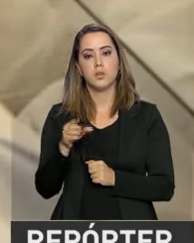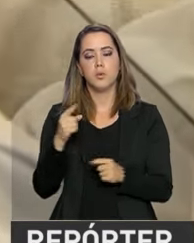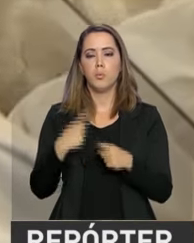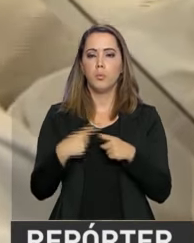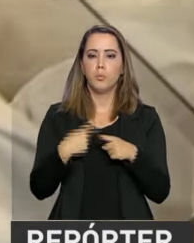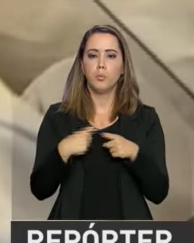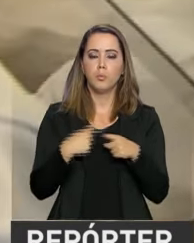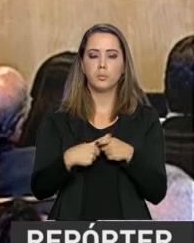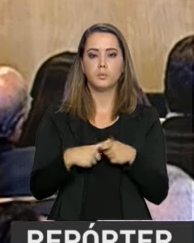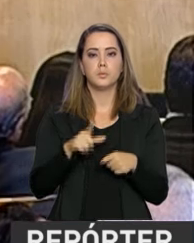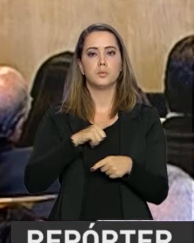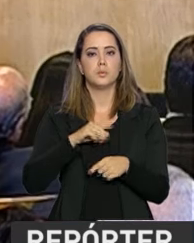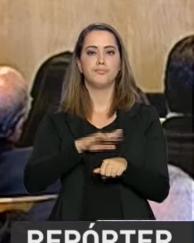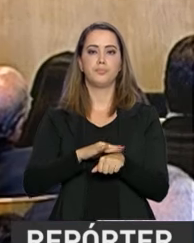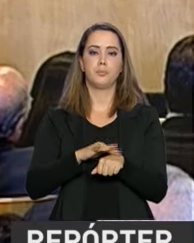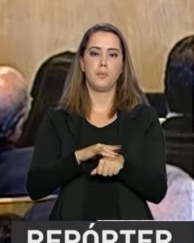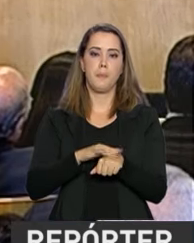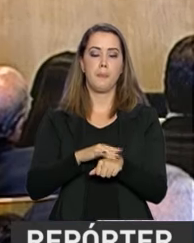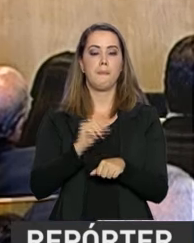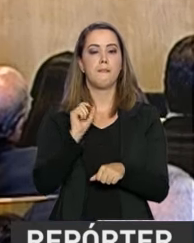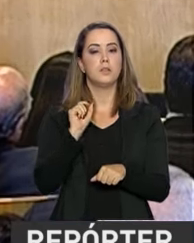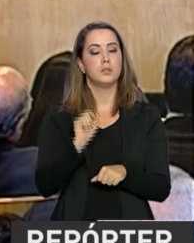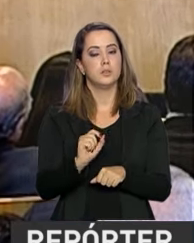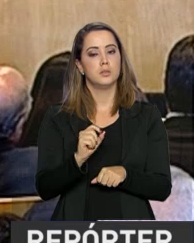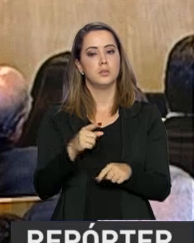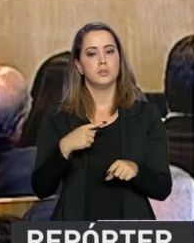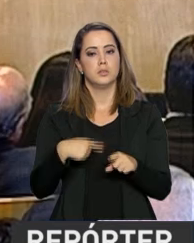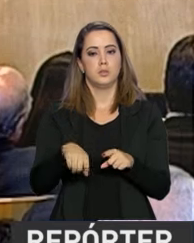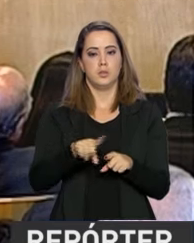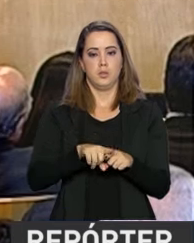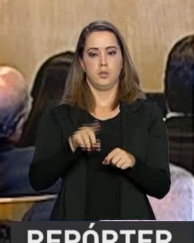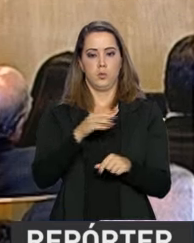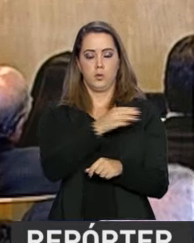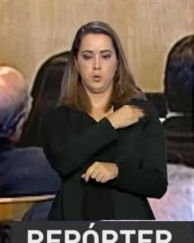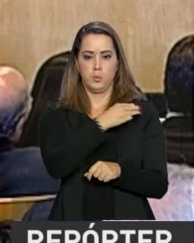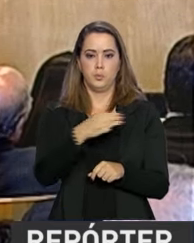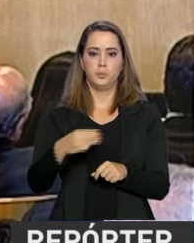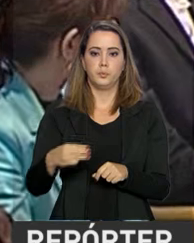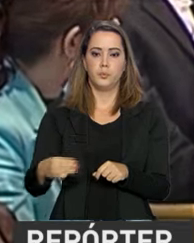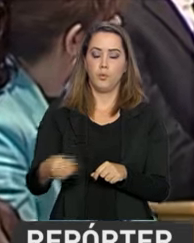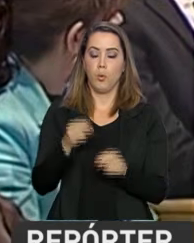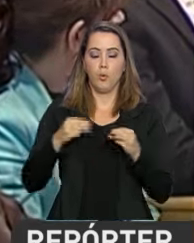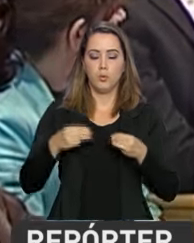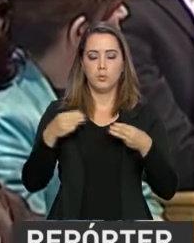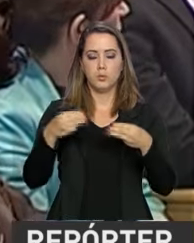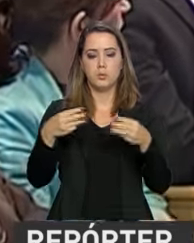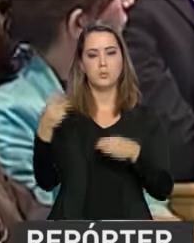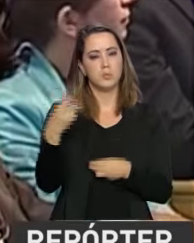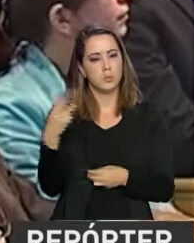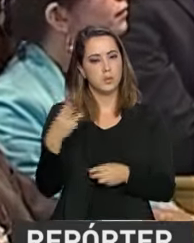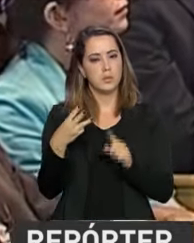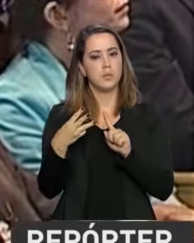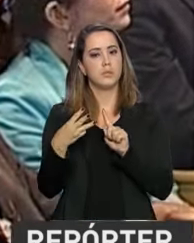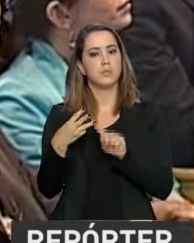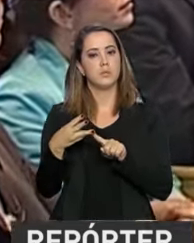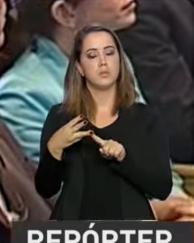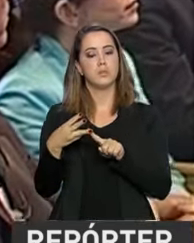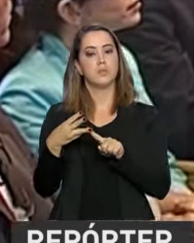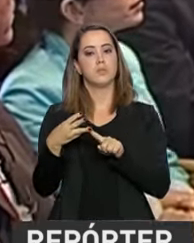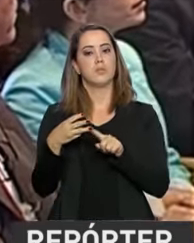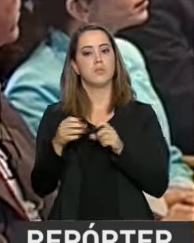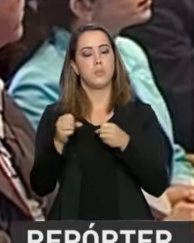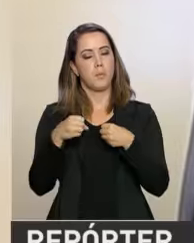continuarem avançando que os ministérios de Ciência, Tecnologia, Inovação e Comunicações da Educação e da Saúde